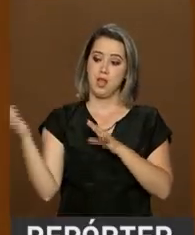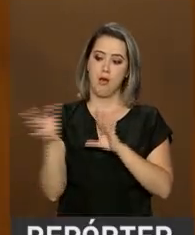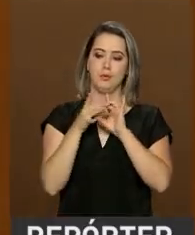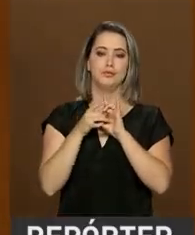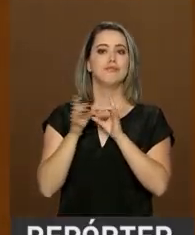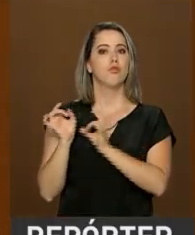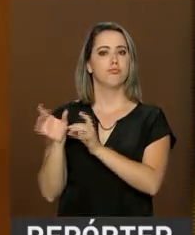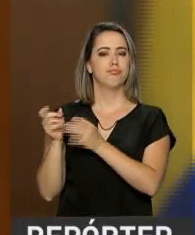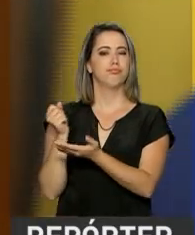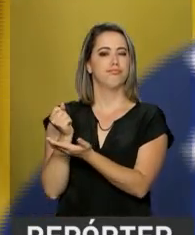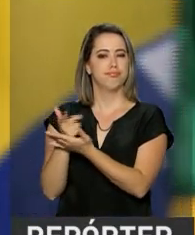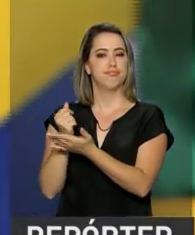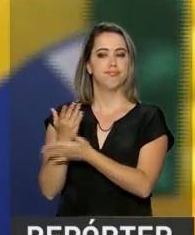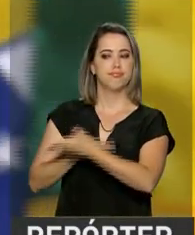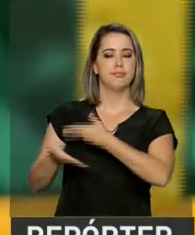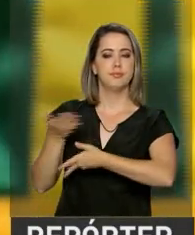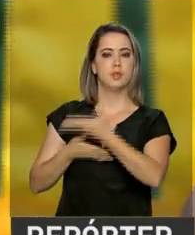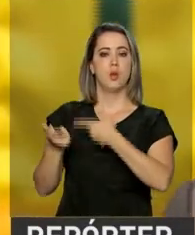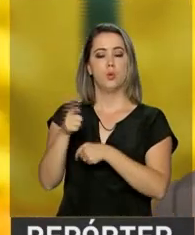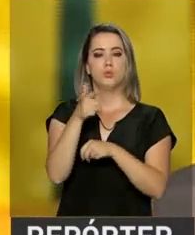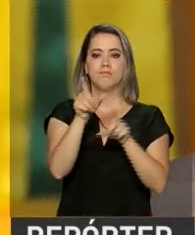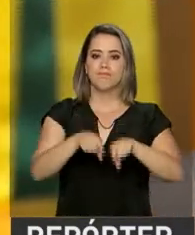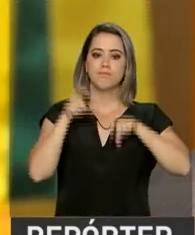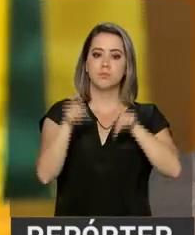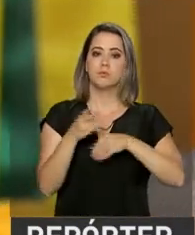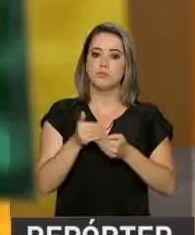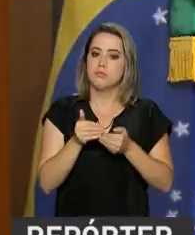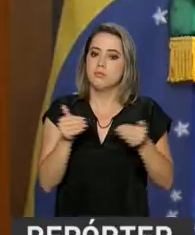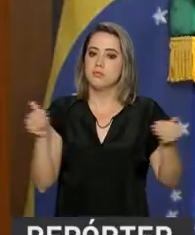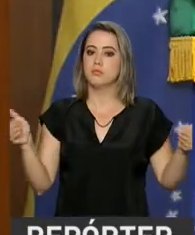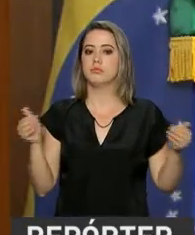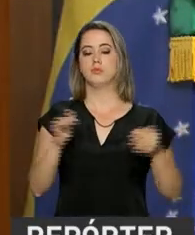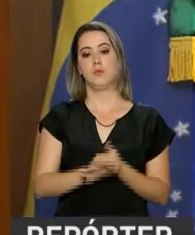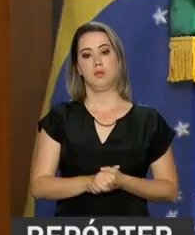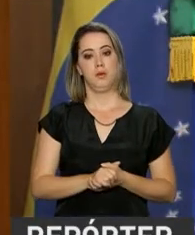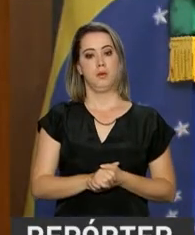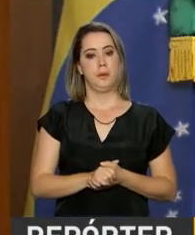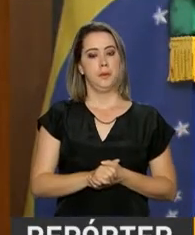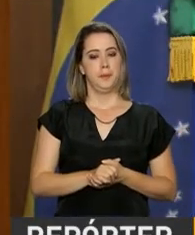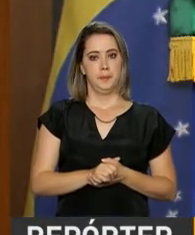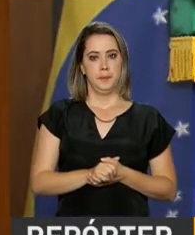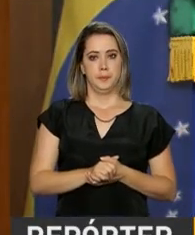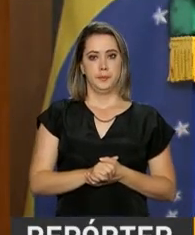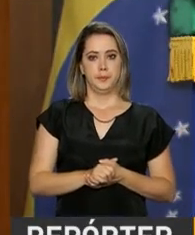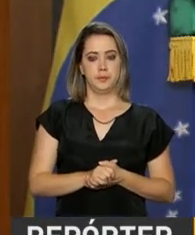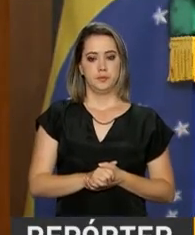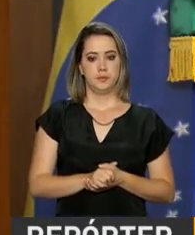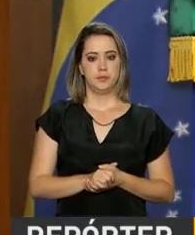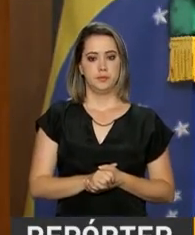parceria, que também se estende a outros produtos agropecuários, está sendo ampliada. Mas nós demos também um passo importante